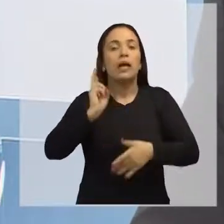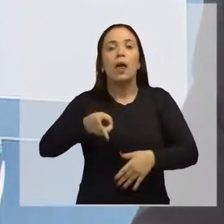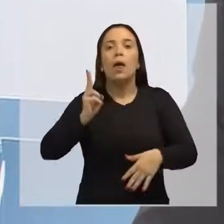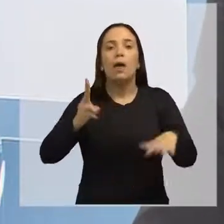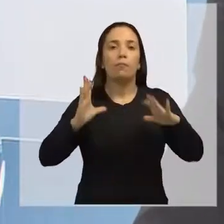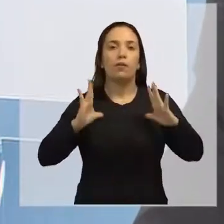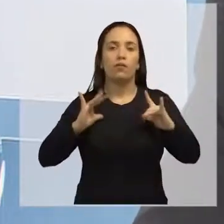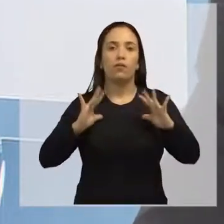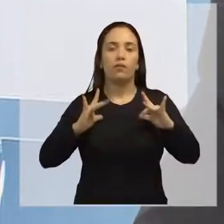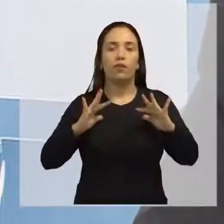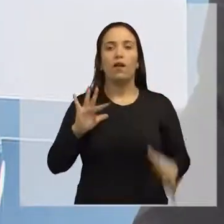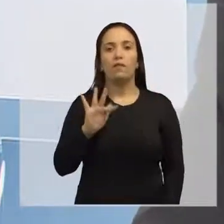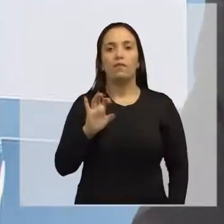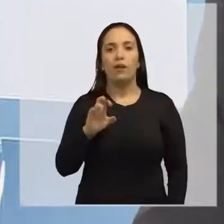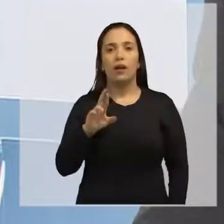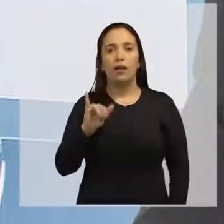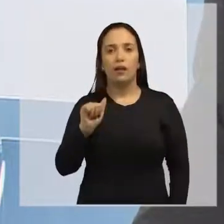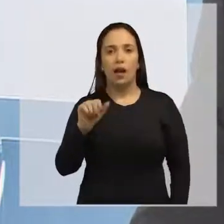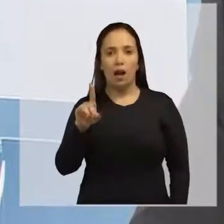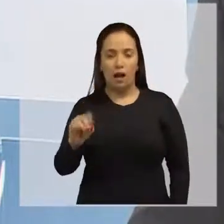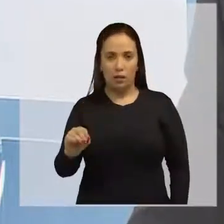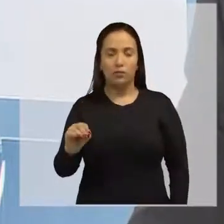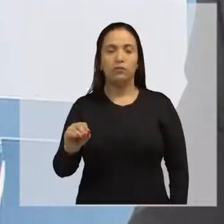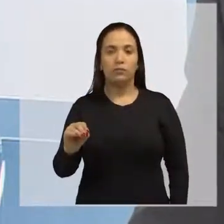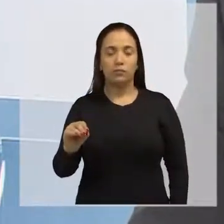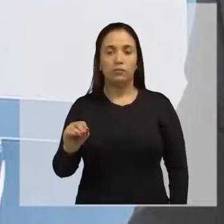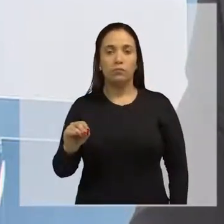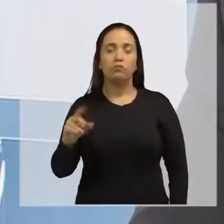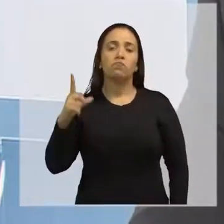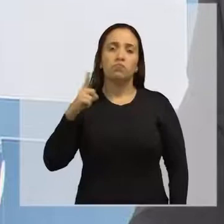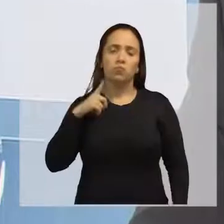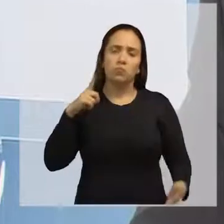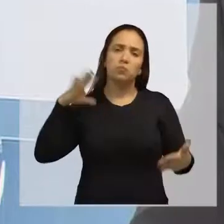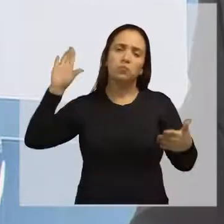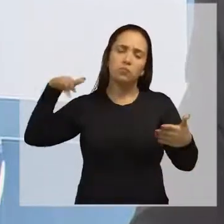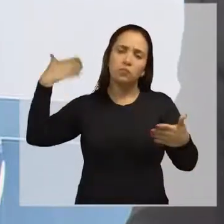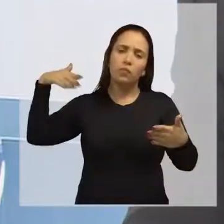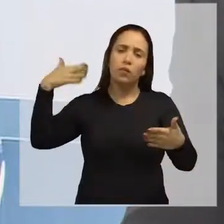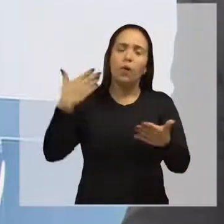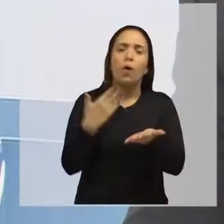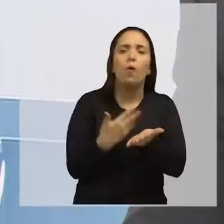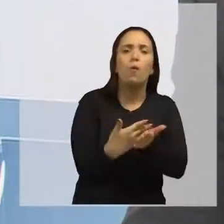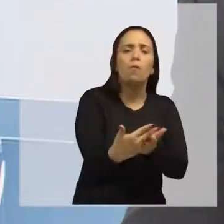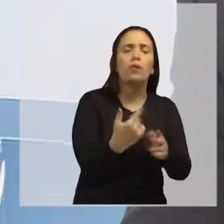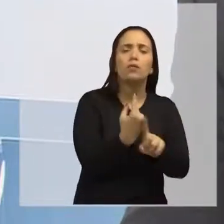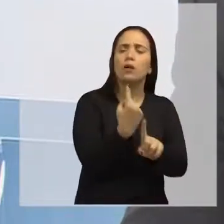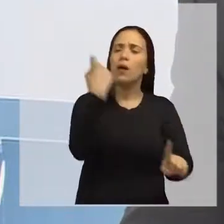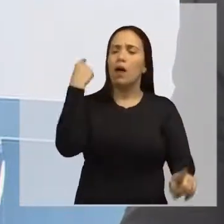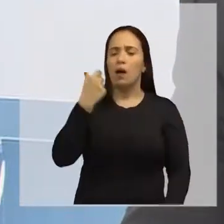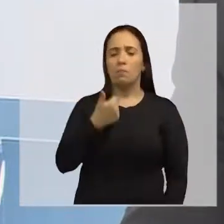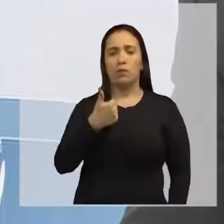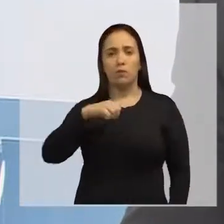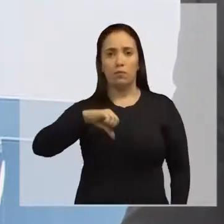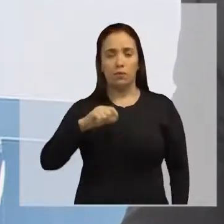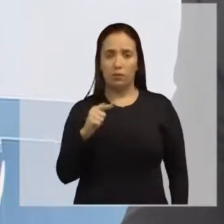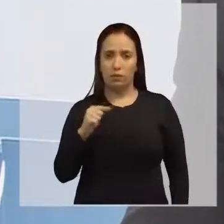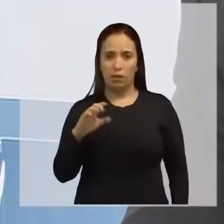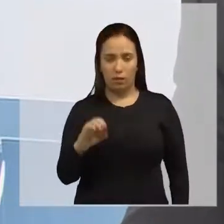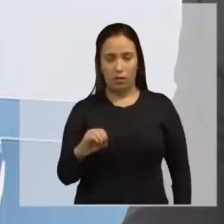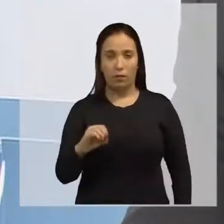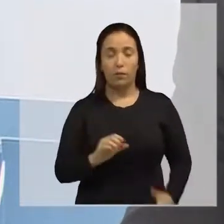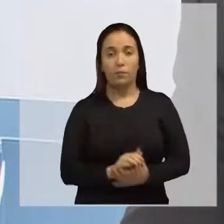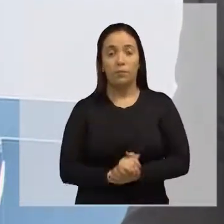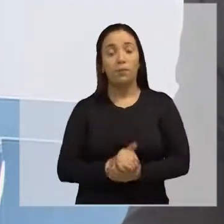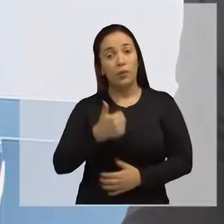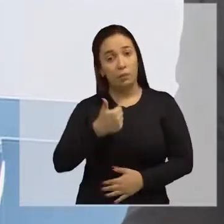fazia o feriado, mas não pedia um jogo da seleção brasileira. Isso vem acontecendo desde os anos 70. Para ser mais exato, no